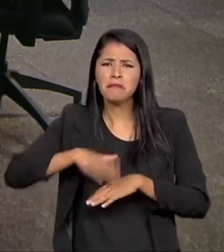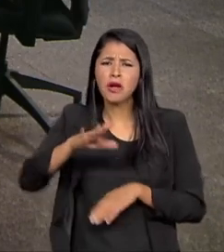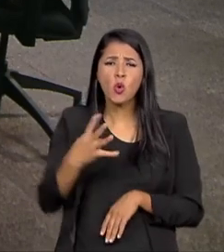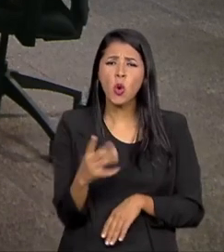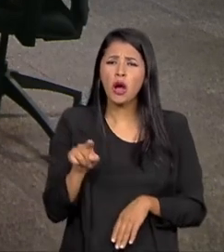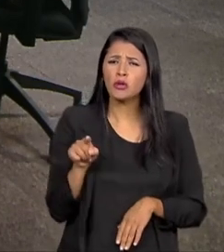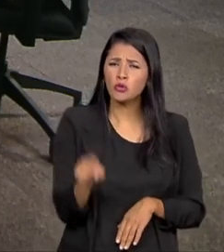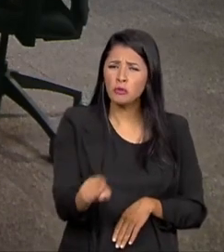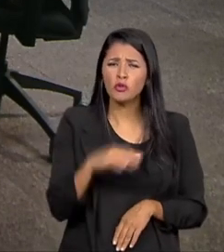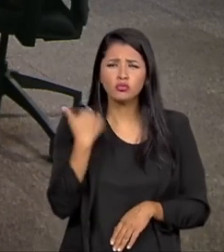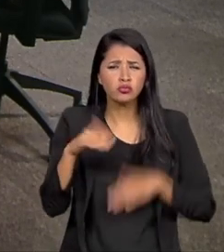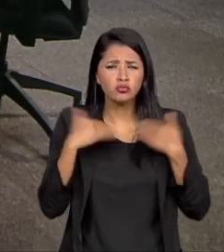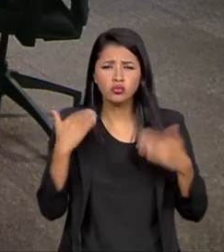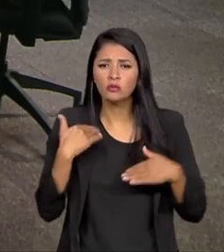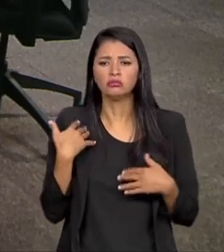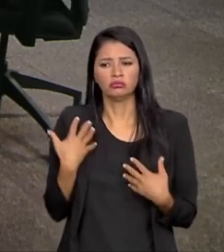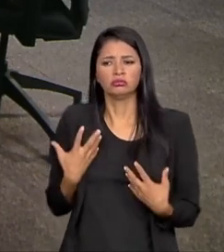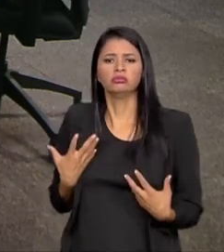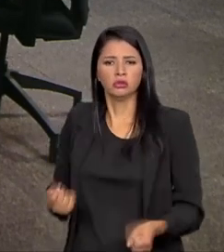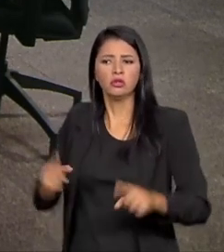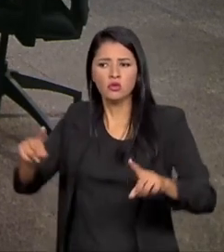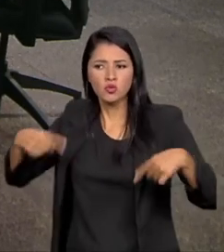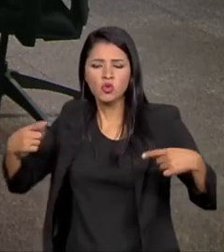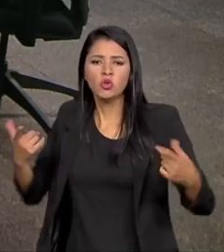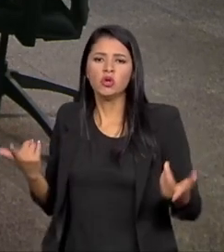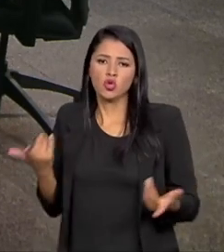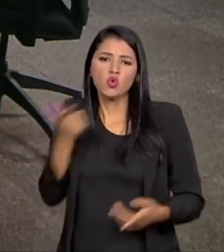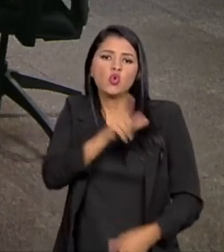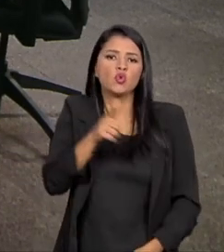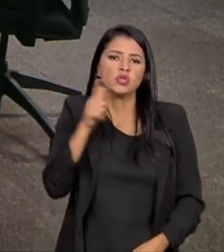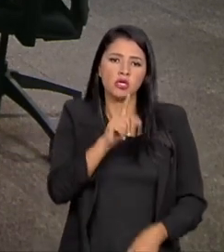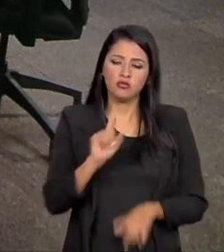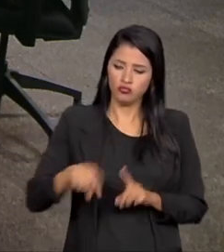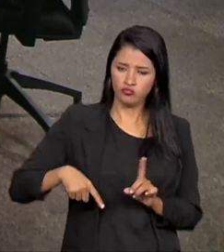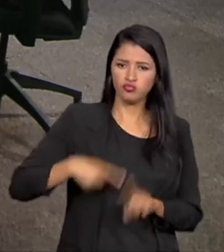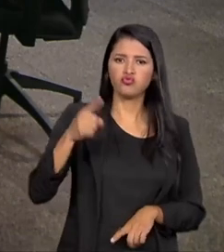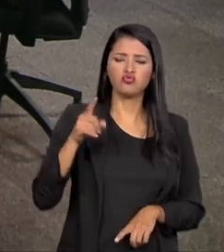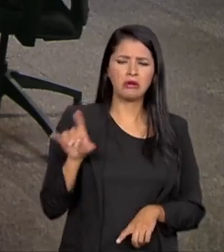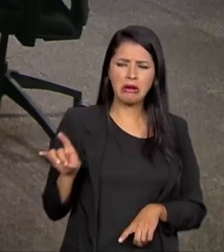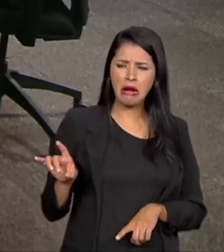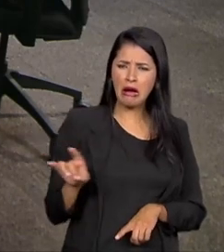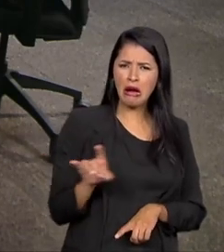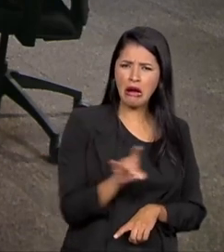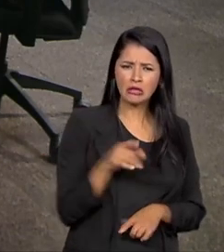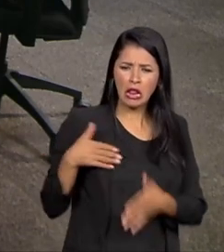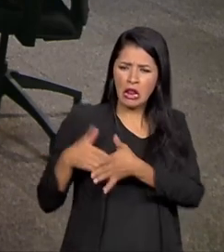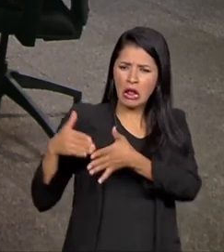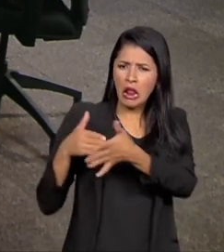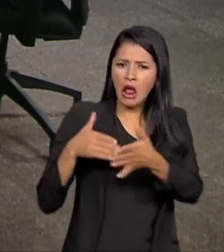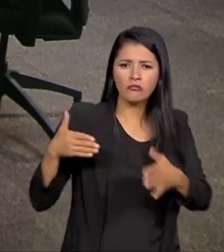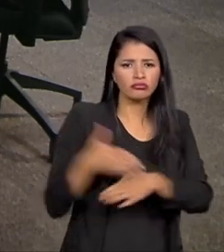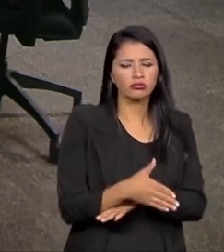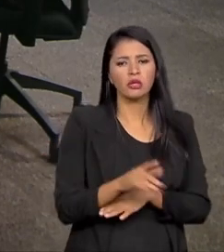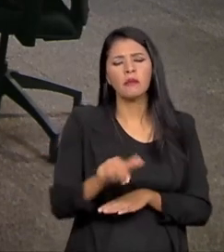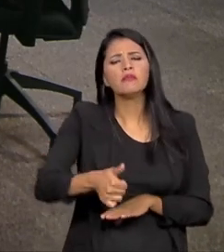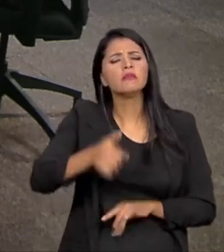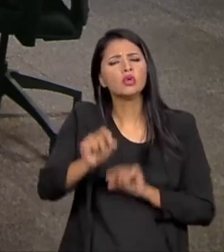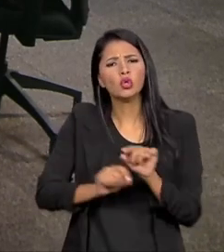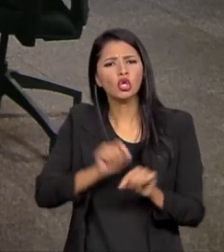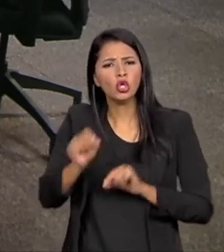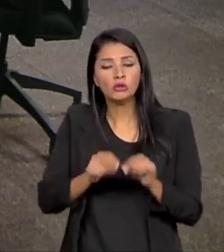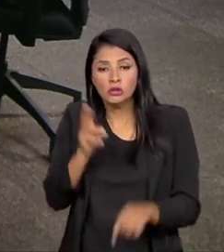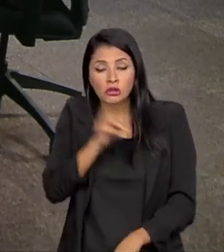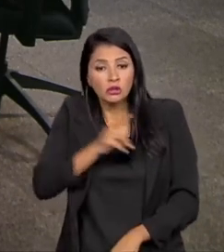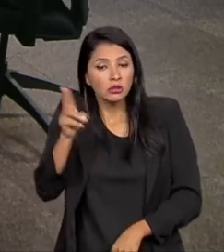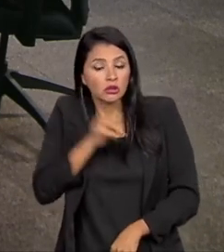óbitos Nós aceitamos este desafio e conseguimos superar cada obstáculo primeiro a